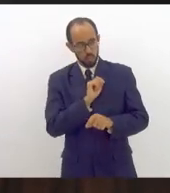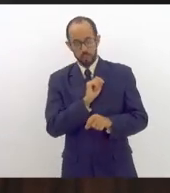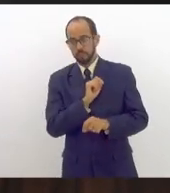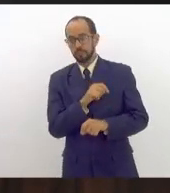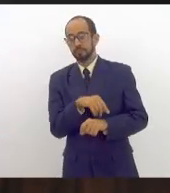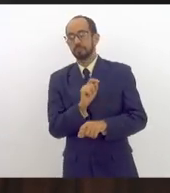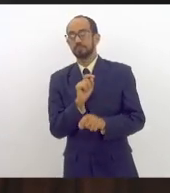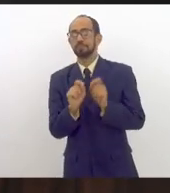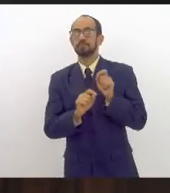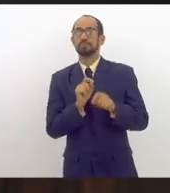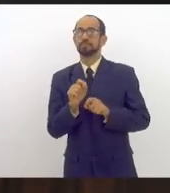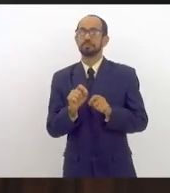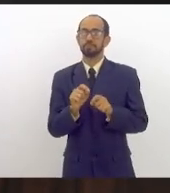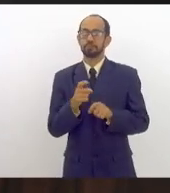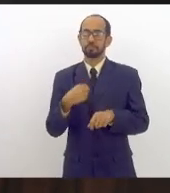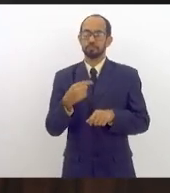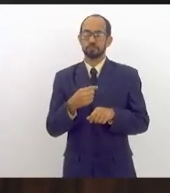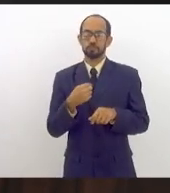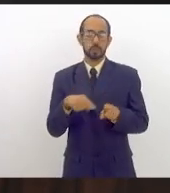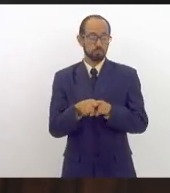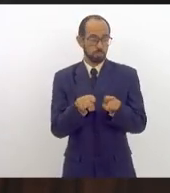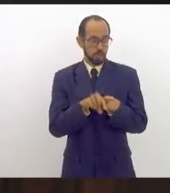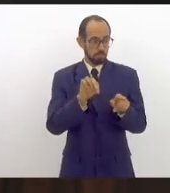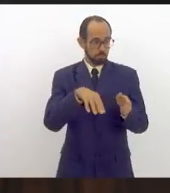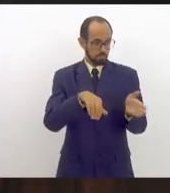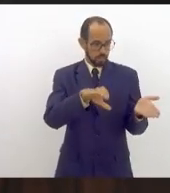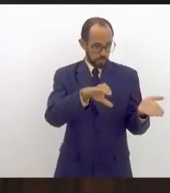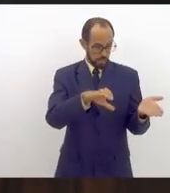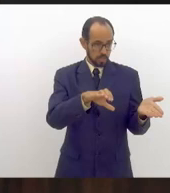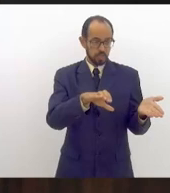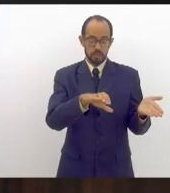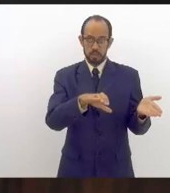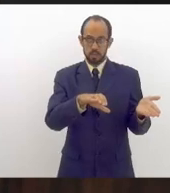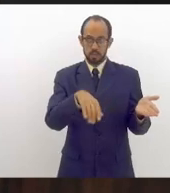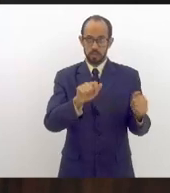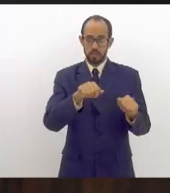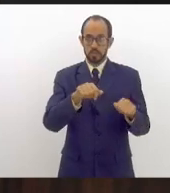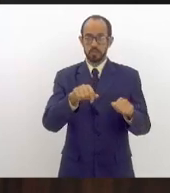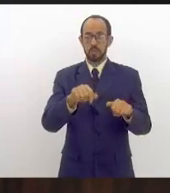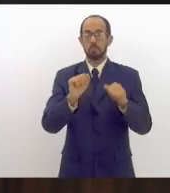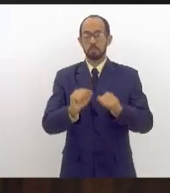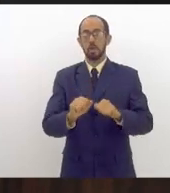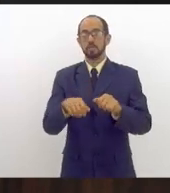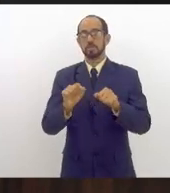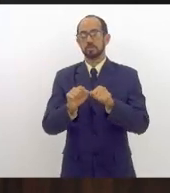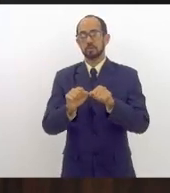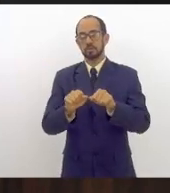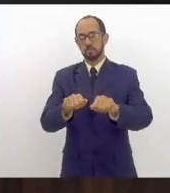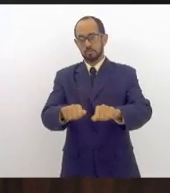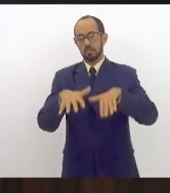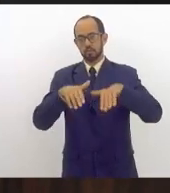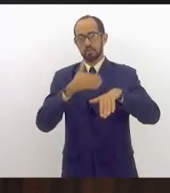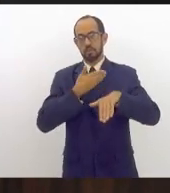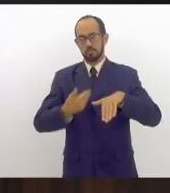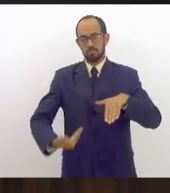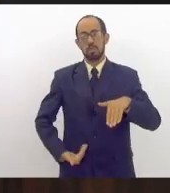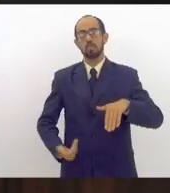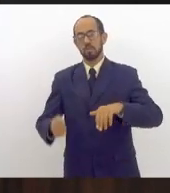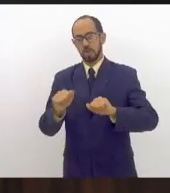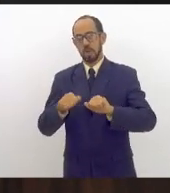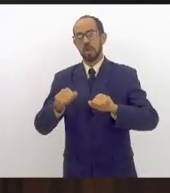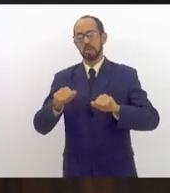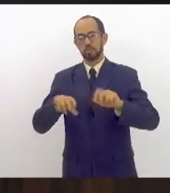nós e deputado Carlos Mink, para que possa já chamar uma audiência pública em relação